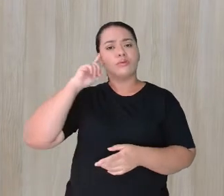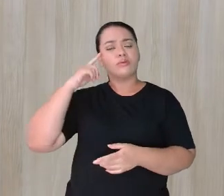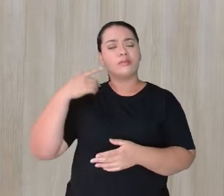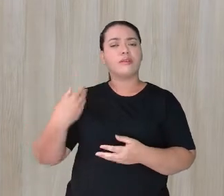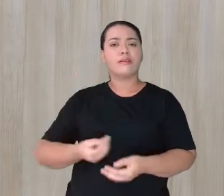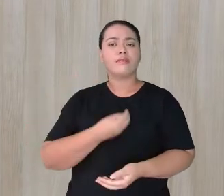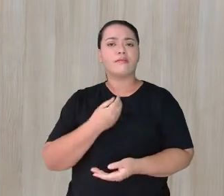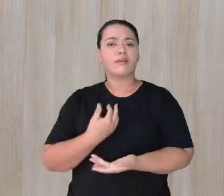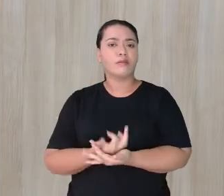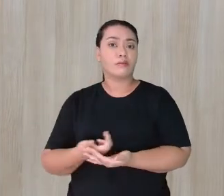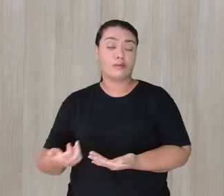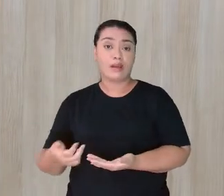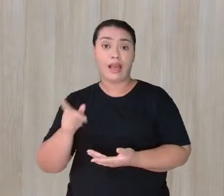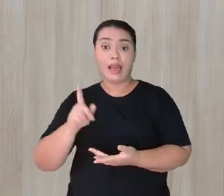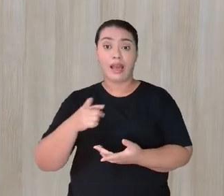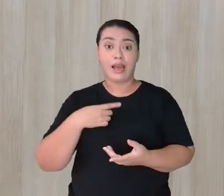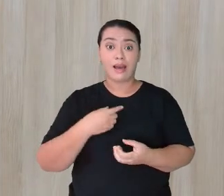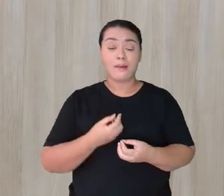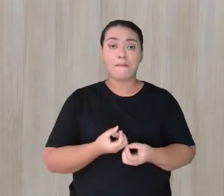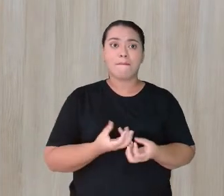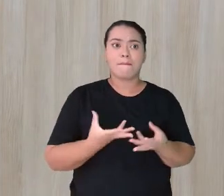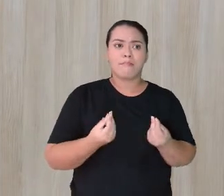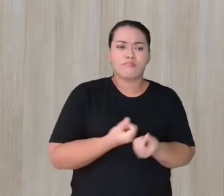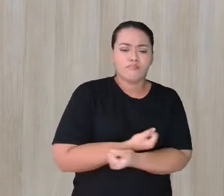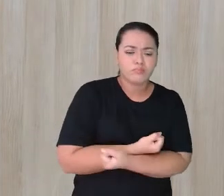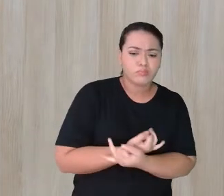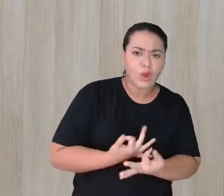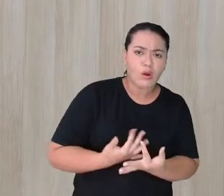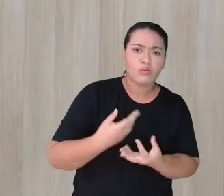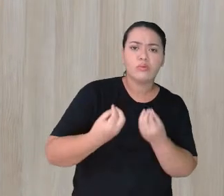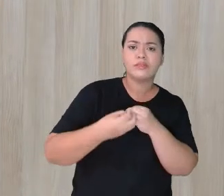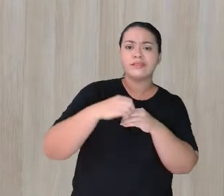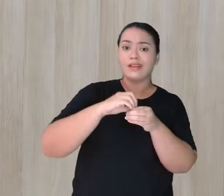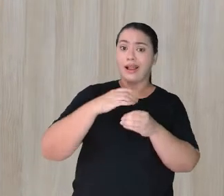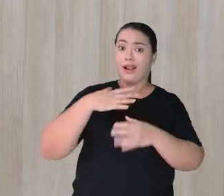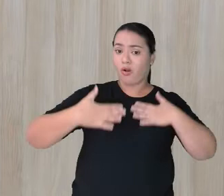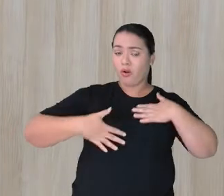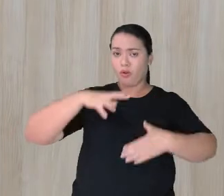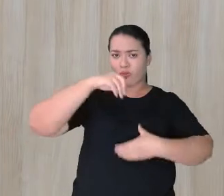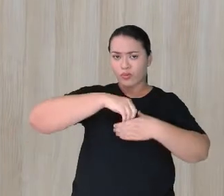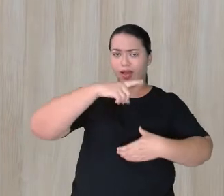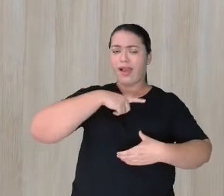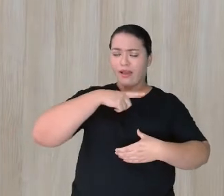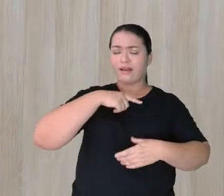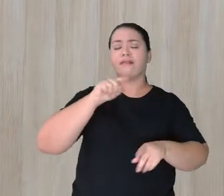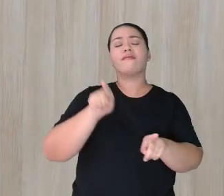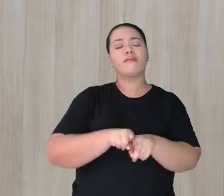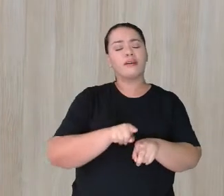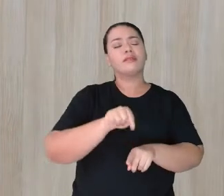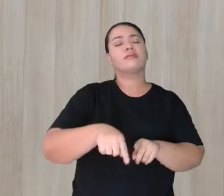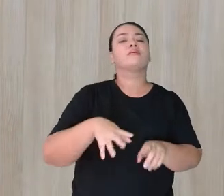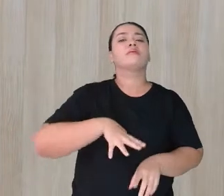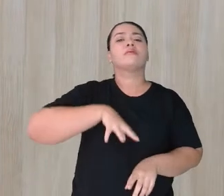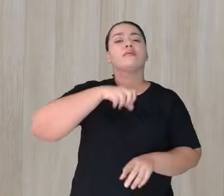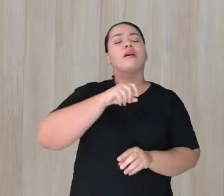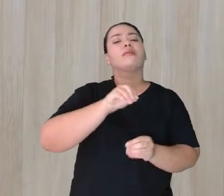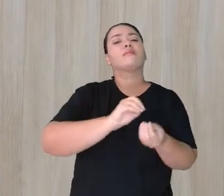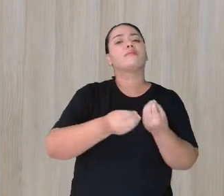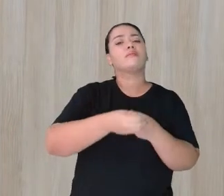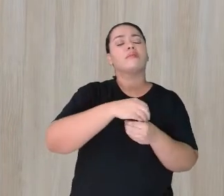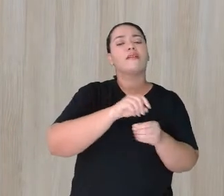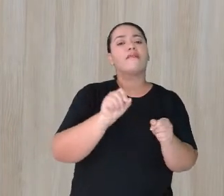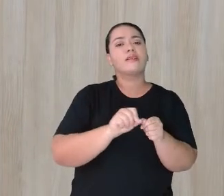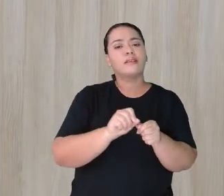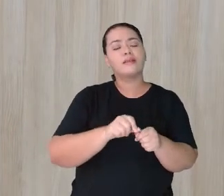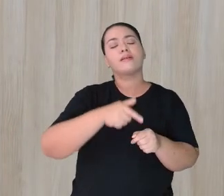as células, milhões de células que o nosso corpo possui, elas vão realizando essa respiração celular e